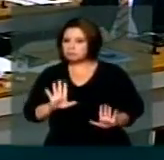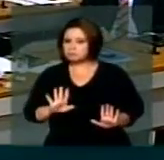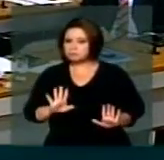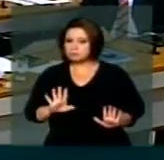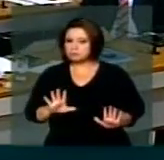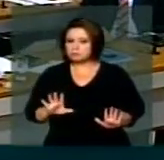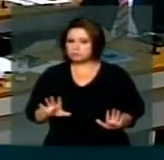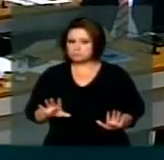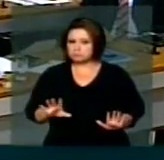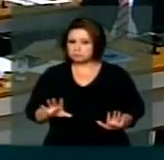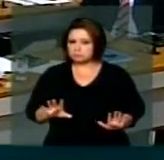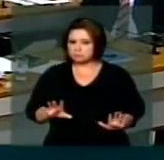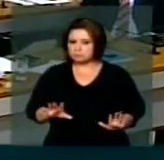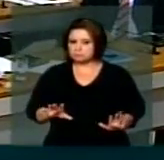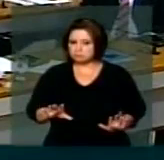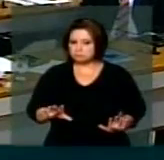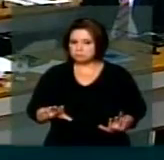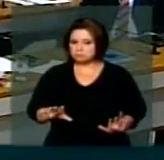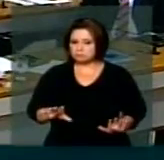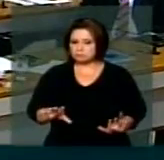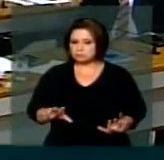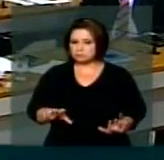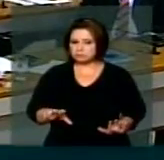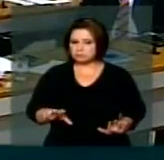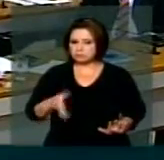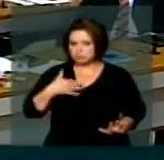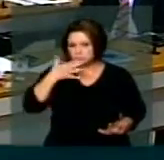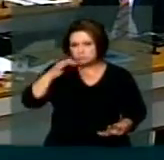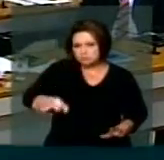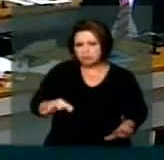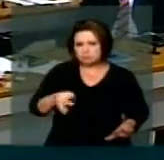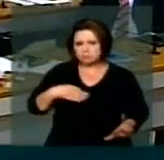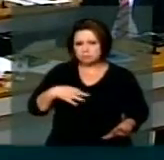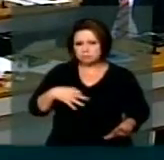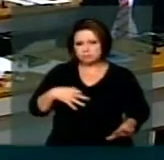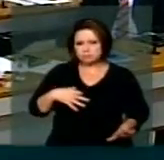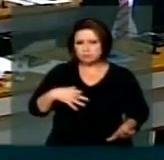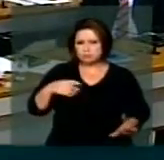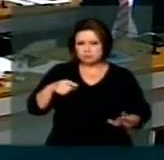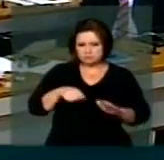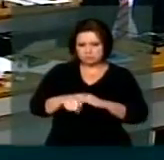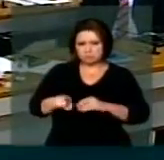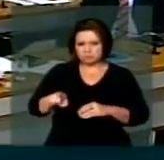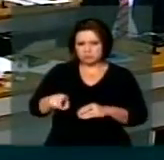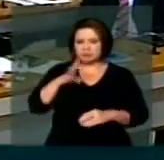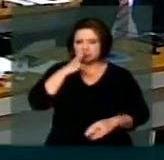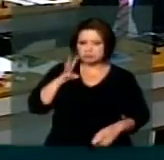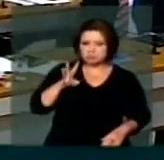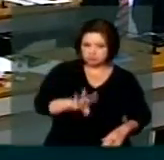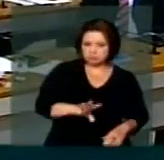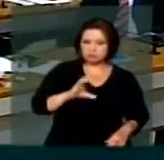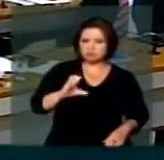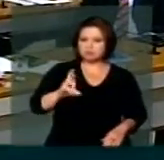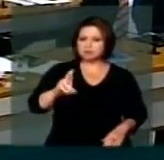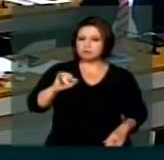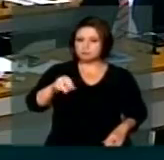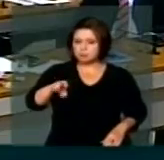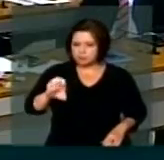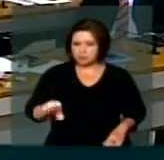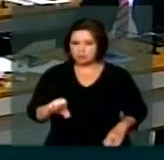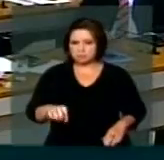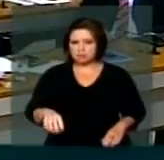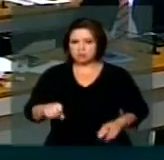Senhor presidente, é muito claro a minha pergunta. Ou é muito testemunha, presidente. E muito correta. Pode ter certeza absoluta. Se ele está sendo acusado de crimes,